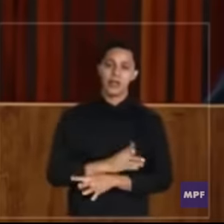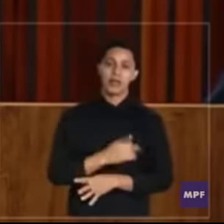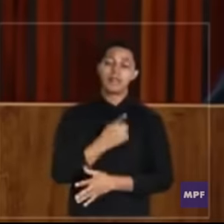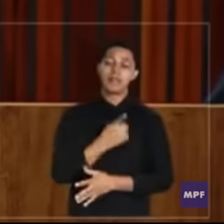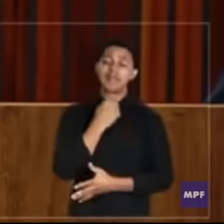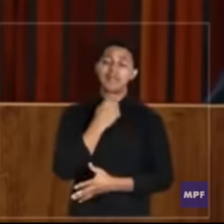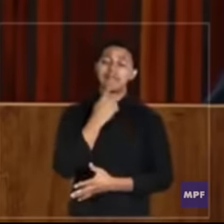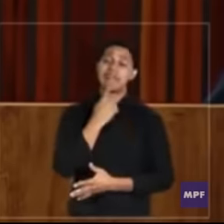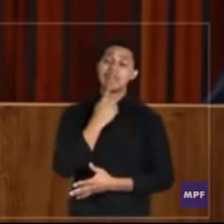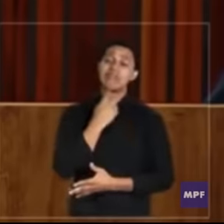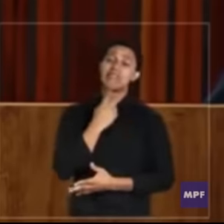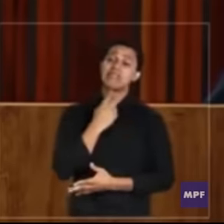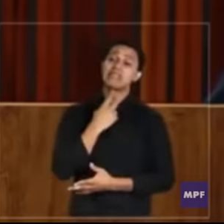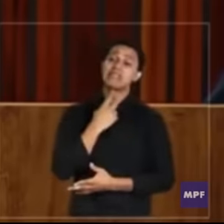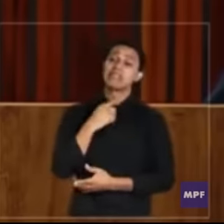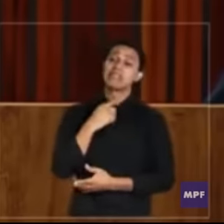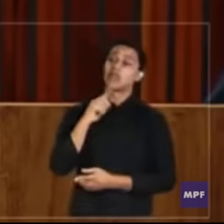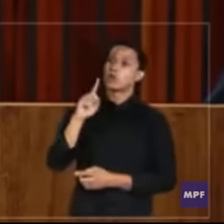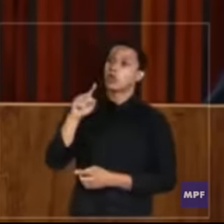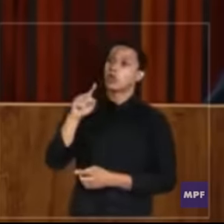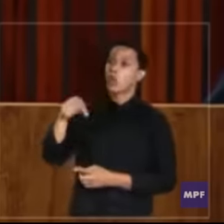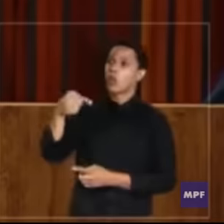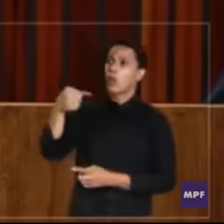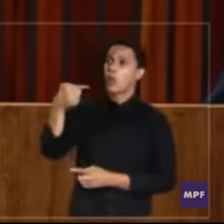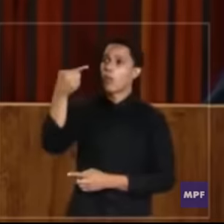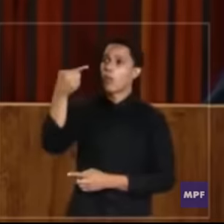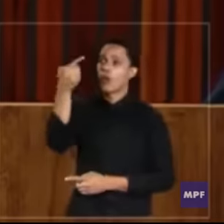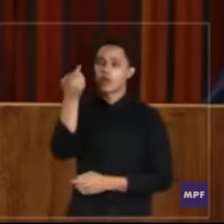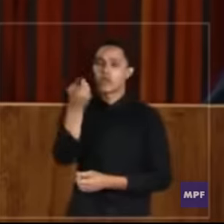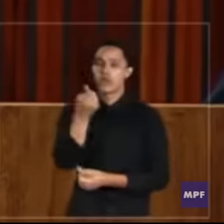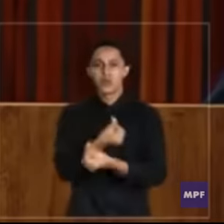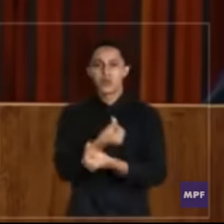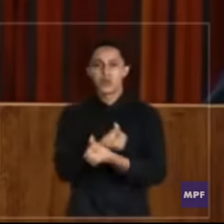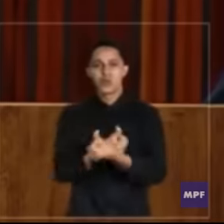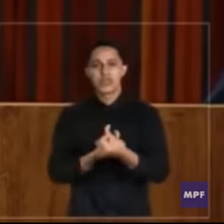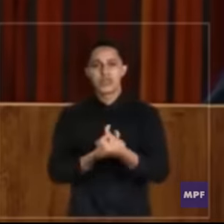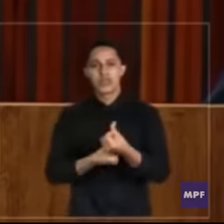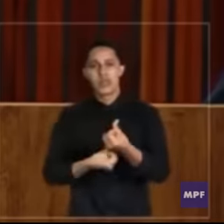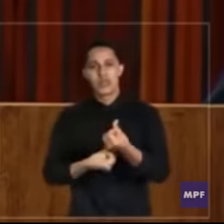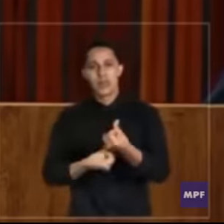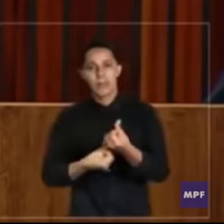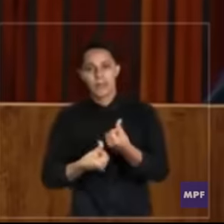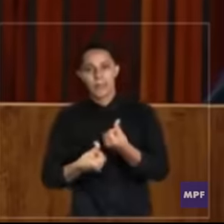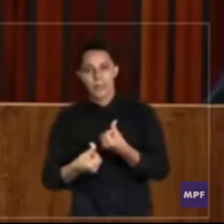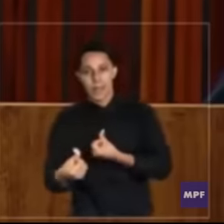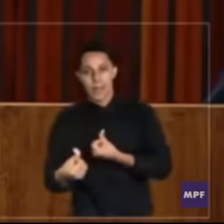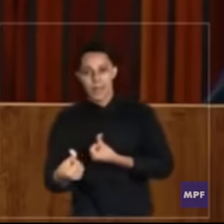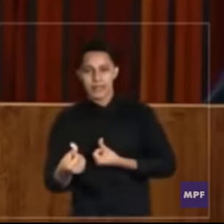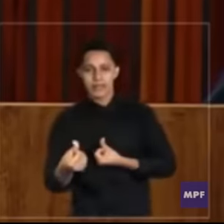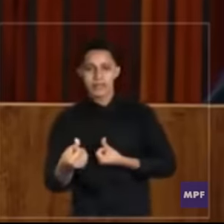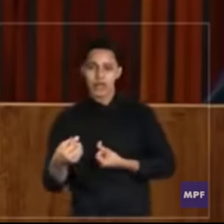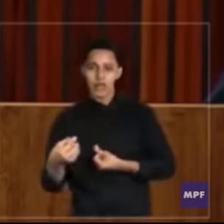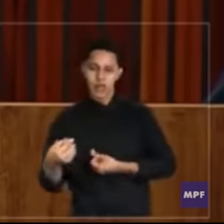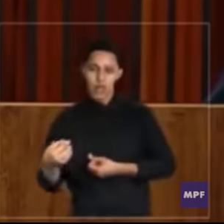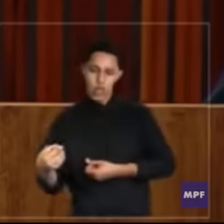os manifestantes golpistas acampados em unidades militares pelo país porque Acreditava que seria encontrado algum indício de fraude